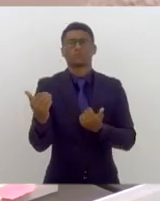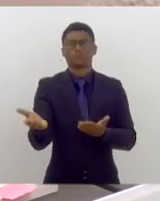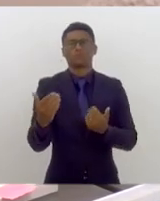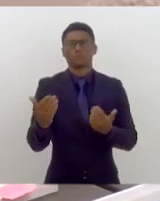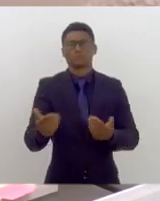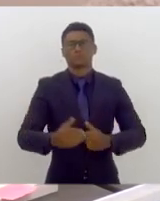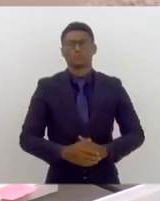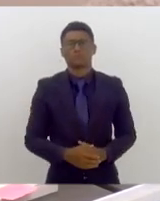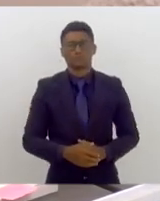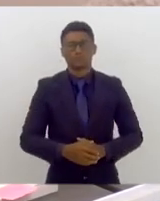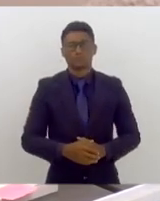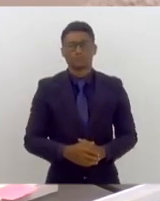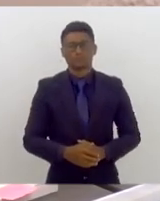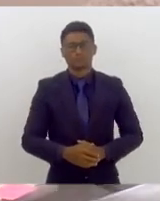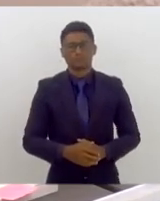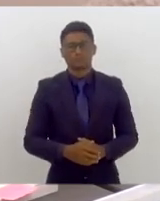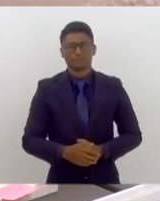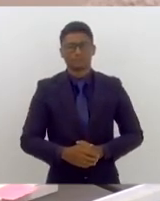tem?